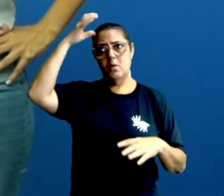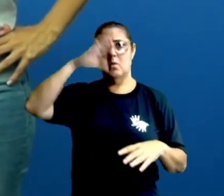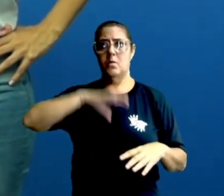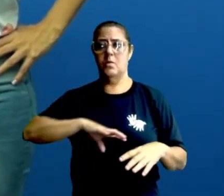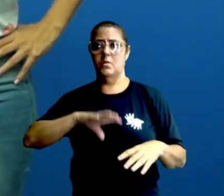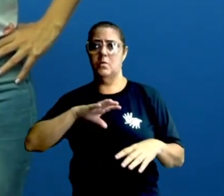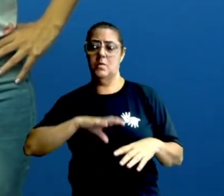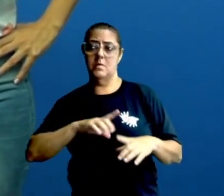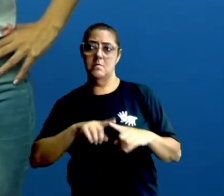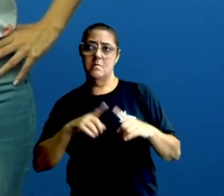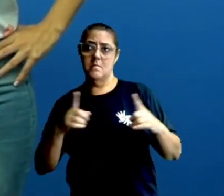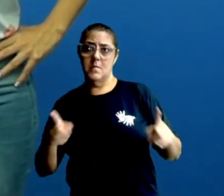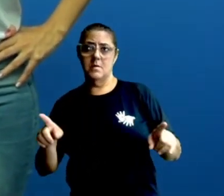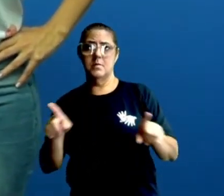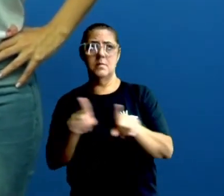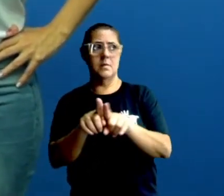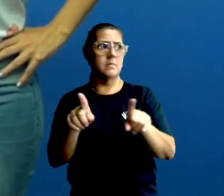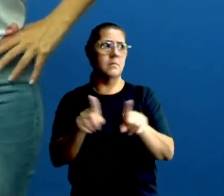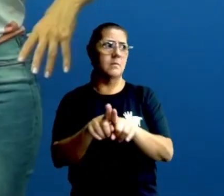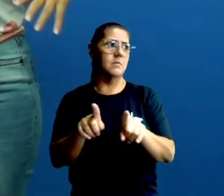portuguesa, mas também